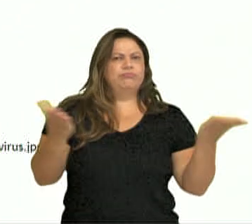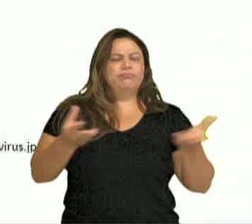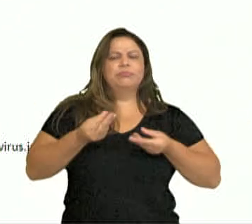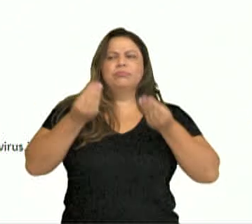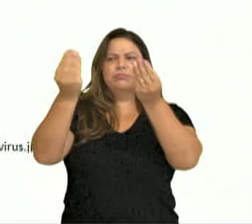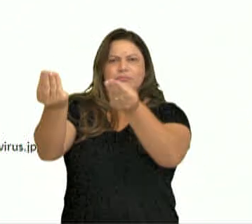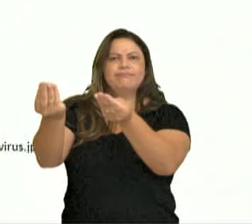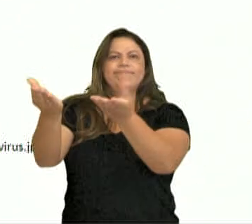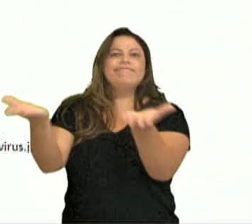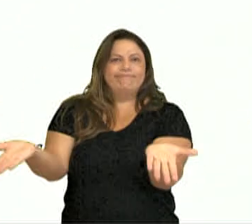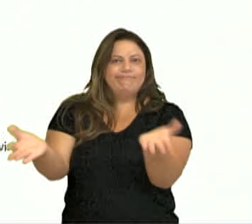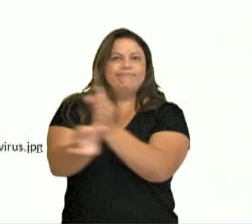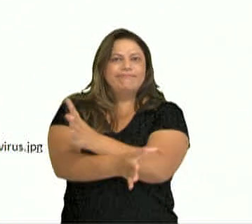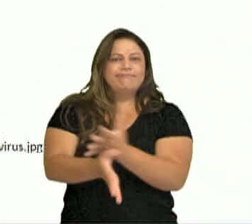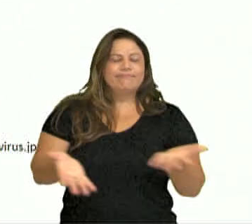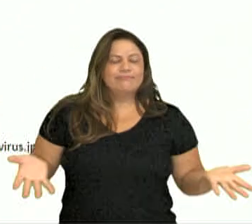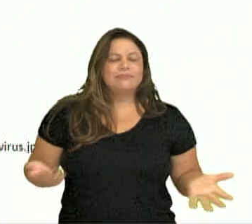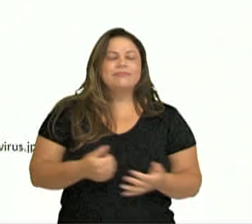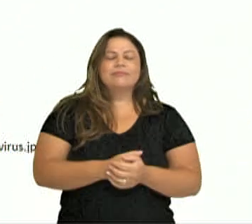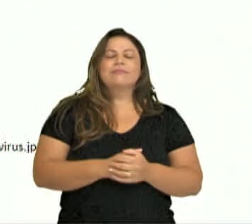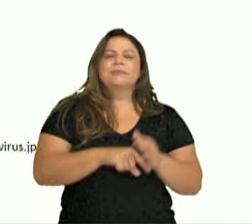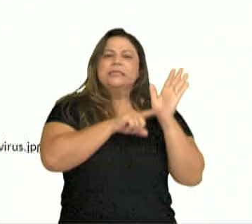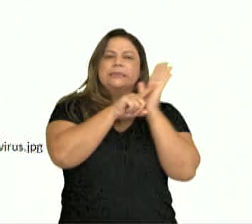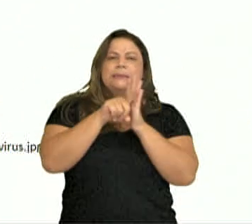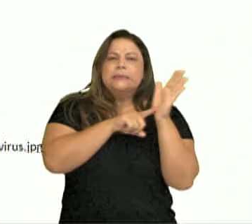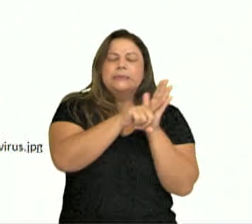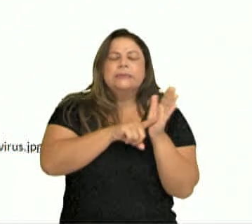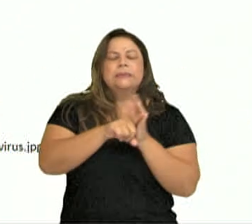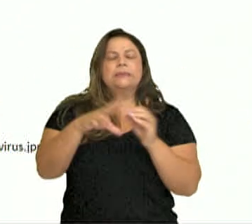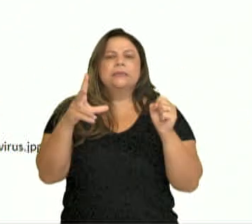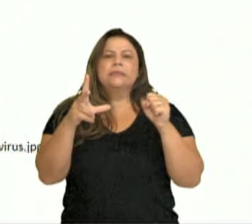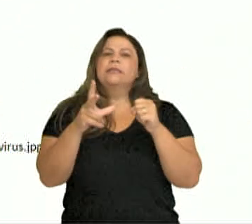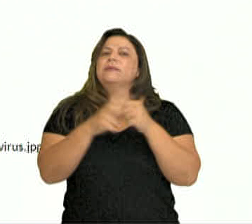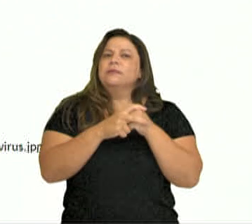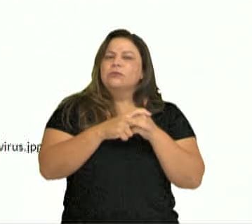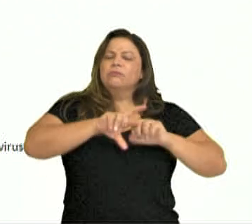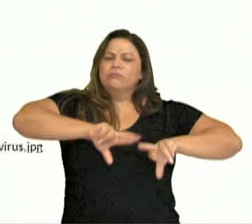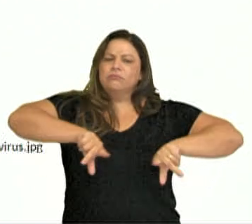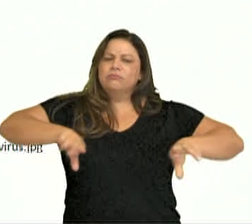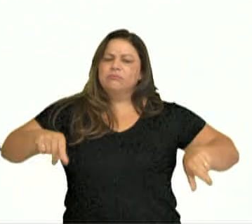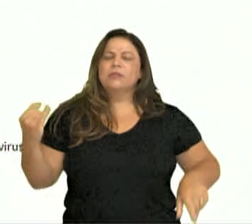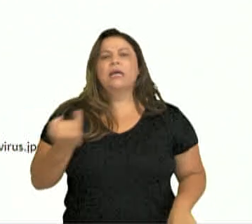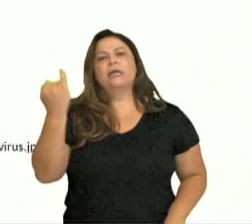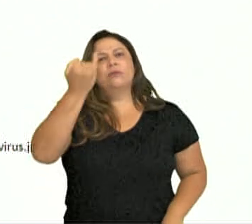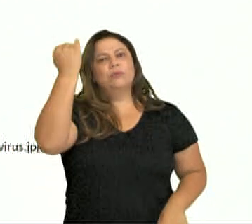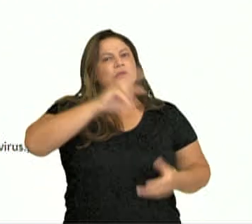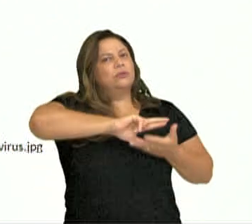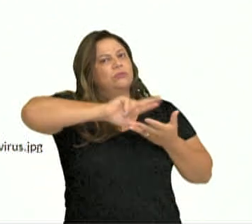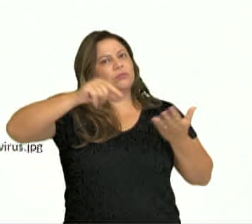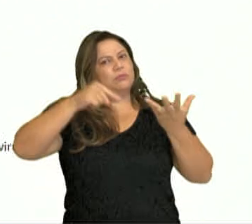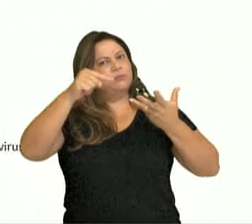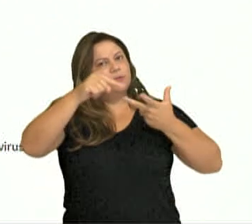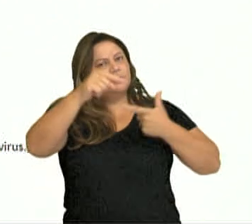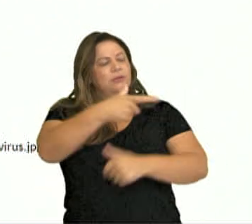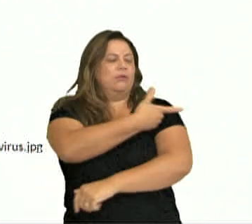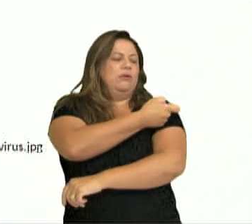prontinho. Os dados sobre os vírus são importantes para várias coisas, gente, né? Esses dados genéticos, para fazer as vacinas, para